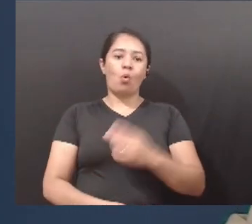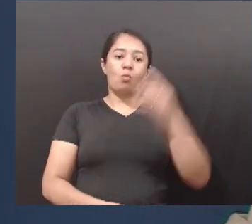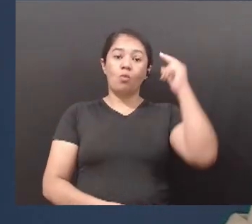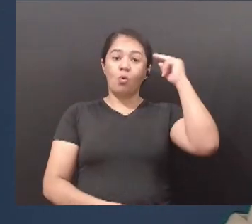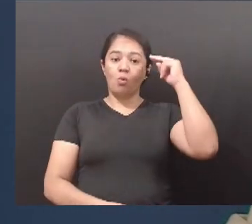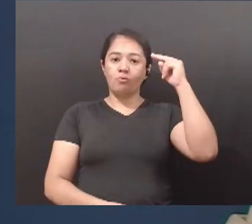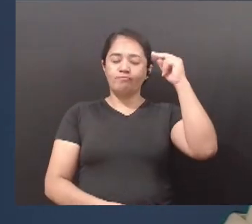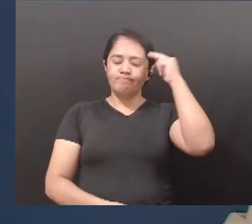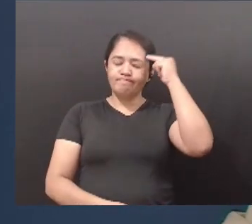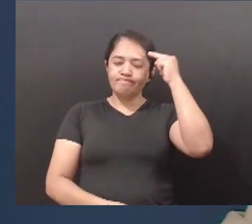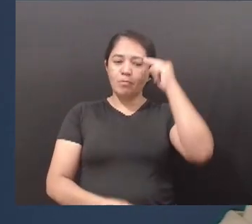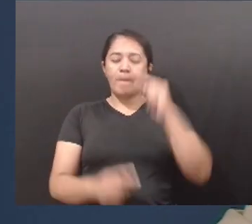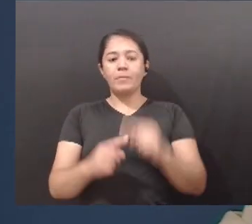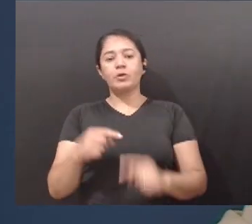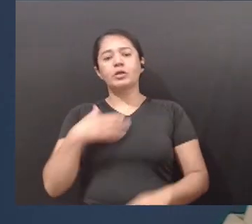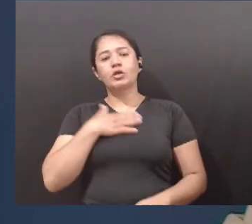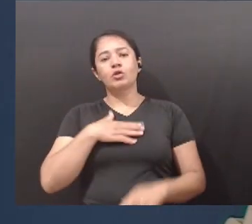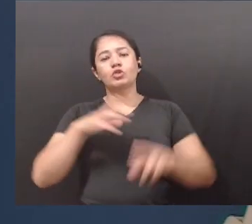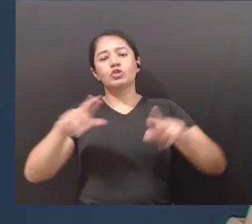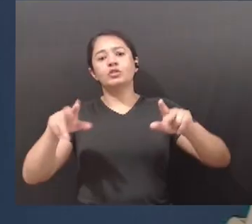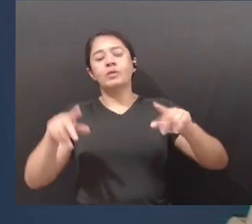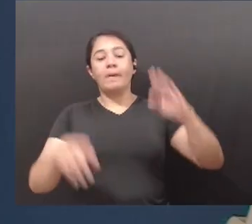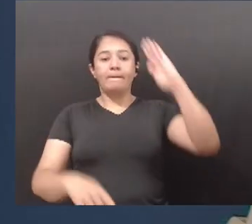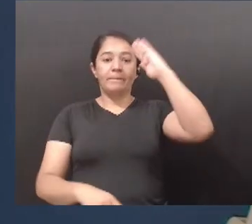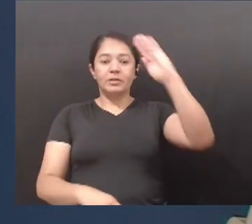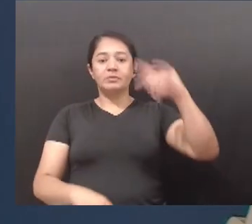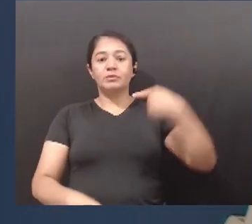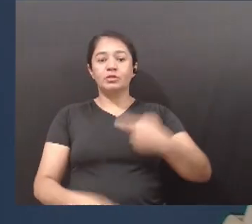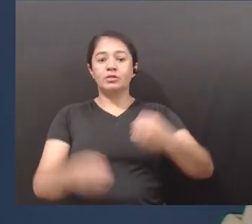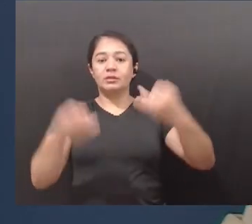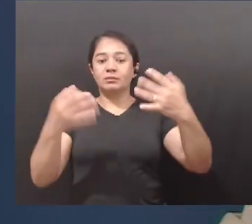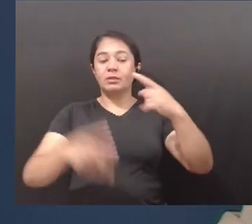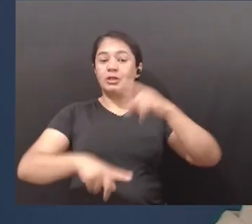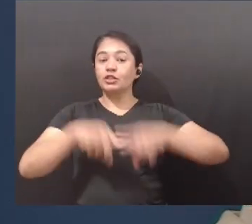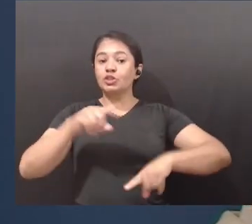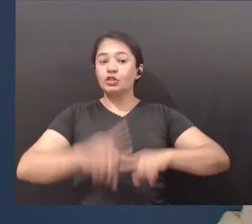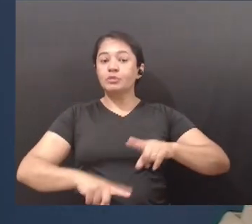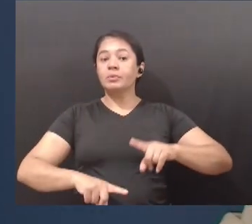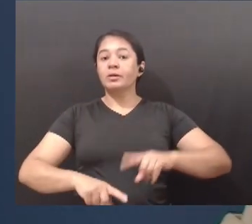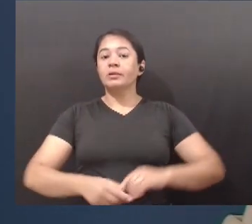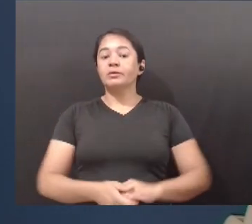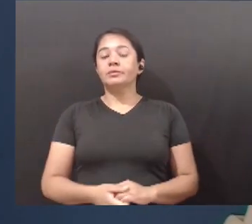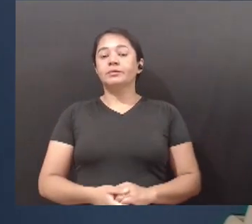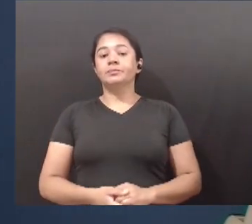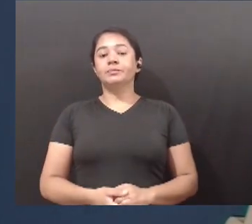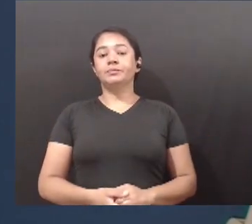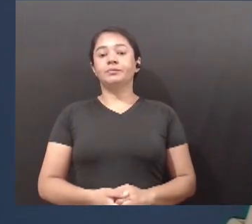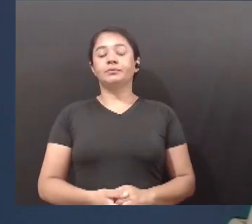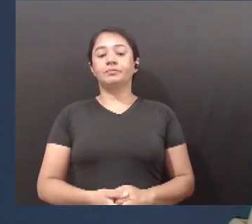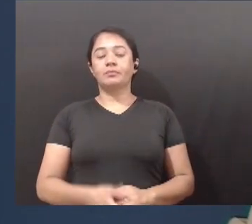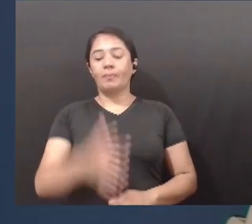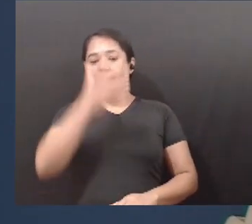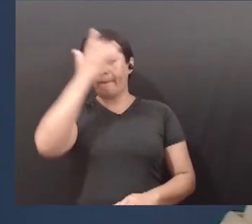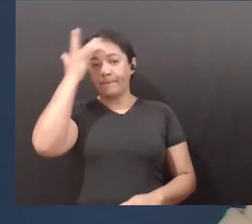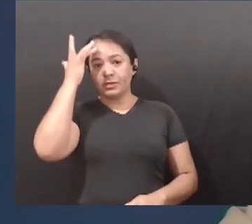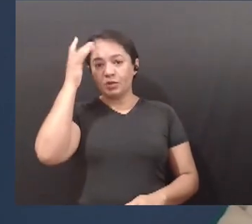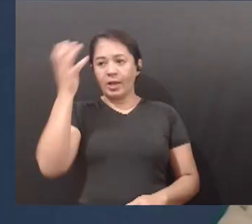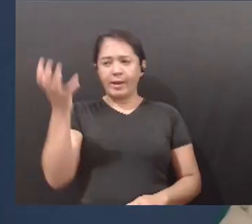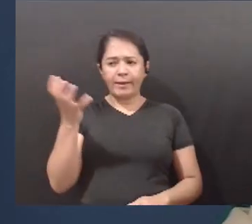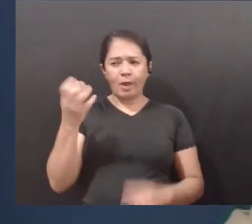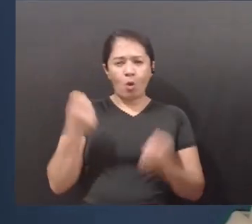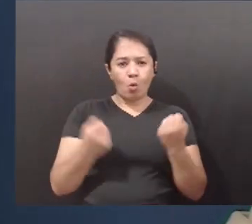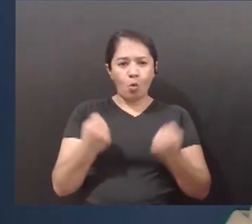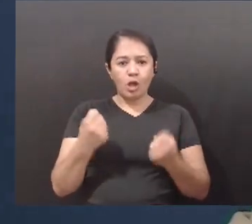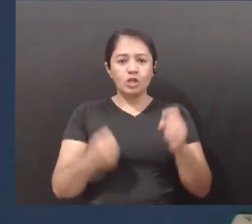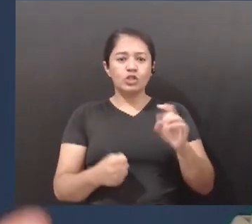fazer essa diferenciação? Principalmente quando a gente fala de bens materiais, no caso do carro. A pessoa ela realmente quer um carro só para se